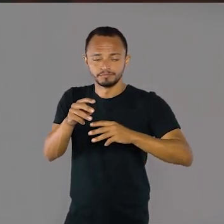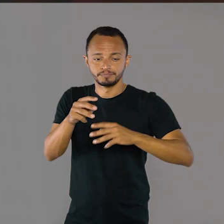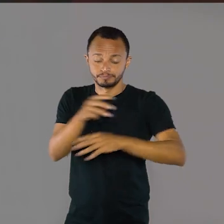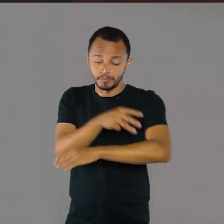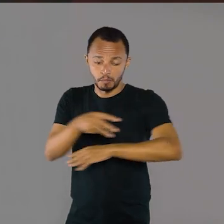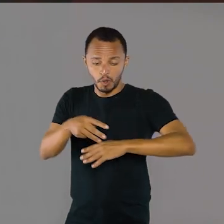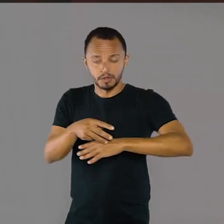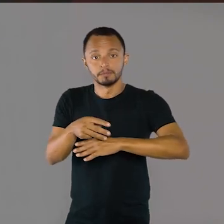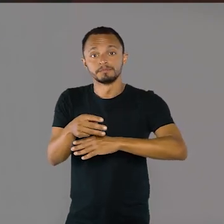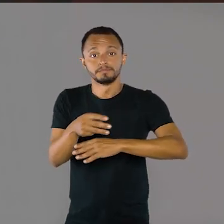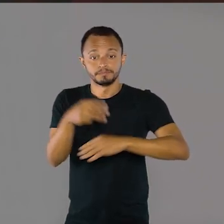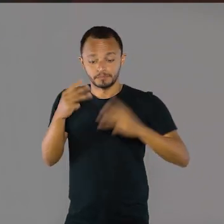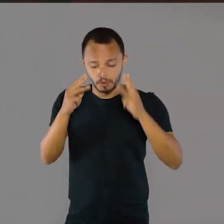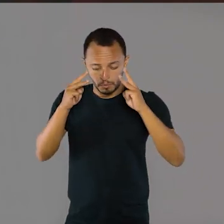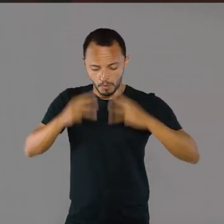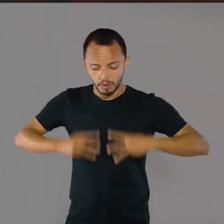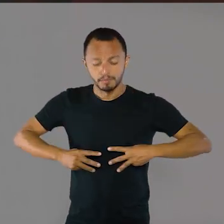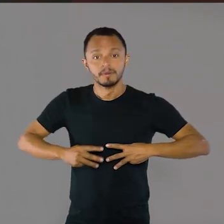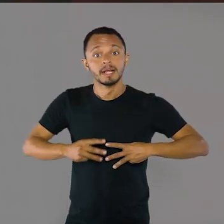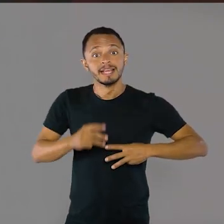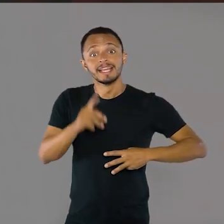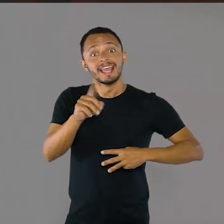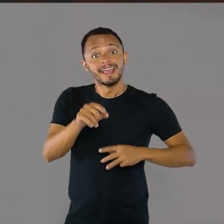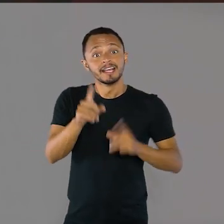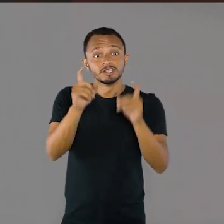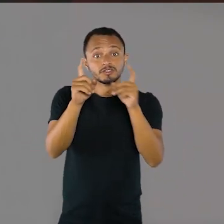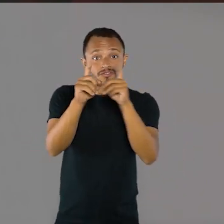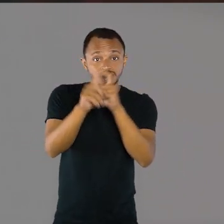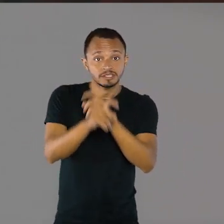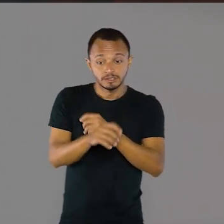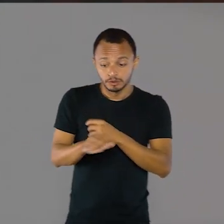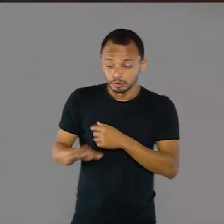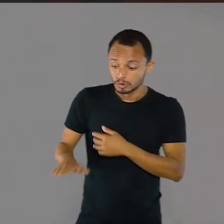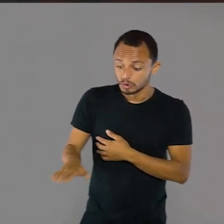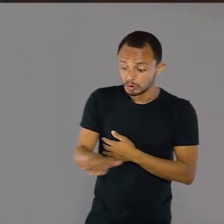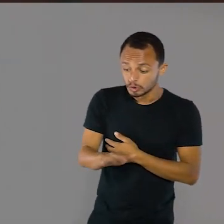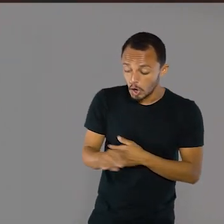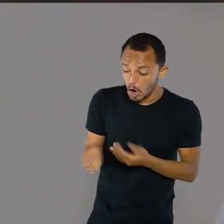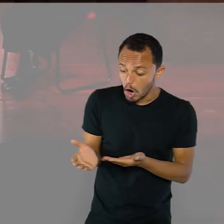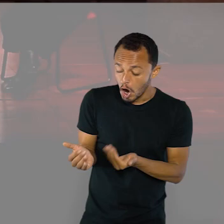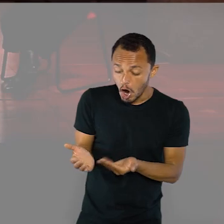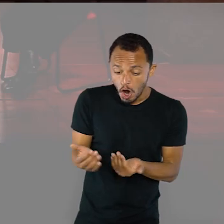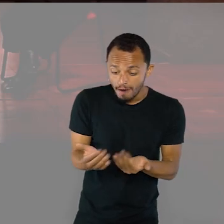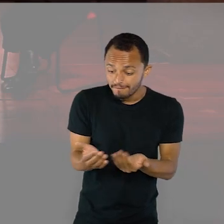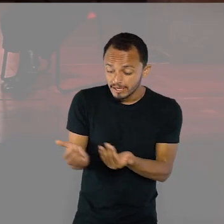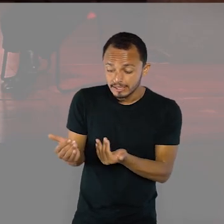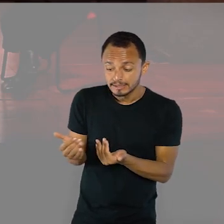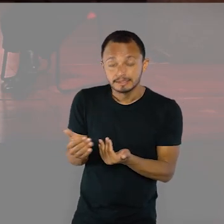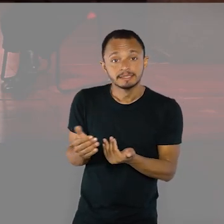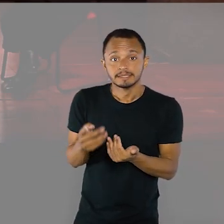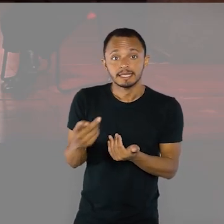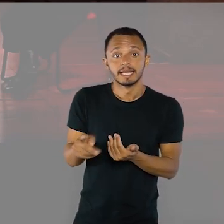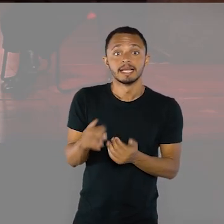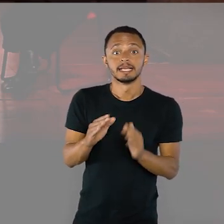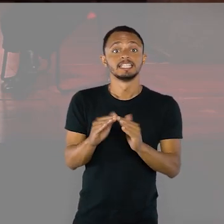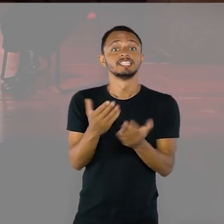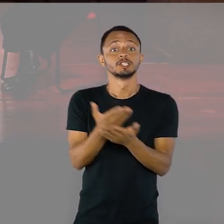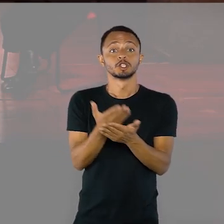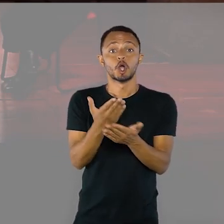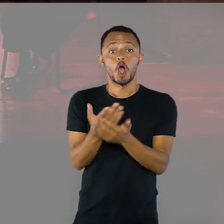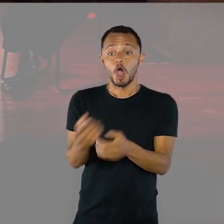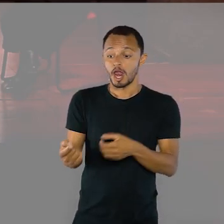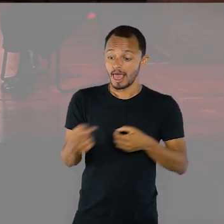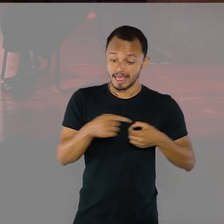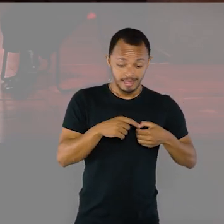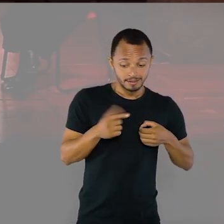trabalhar com crianças e adolescentes, principalmente depois de 2 anos de pandemia, sem a presença da escola. A escola ainda